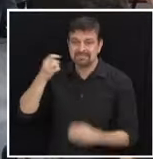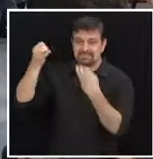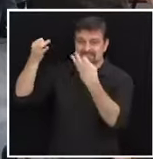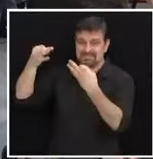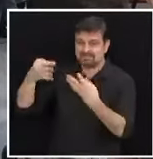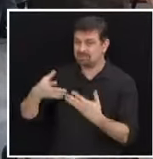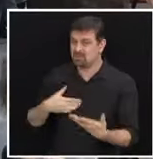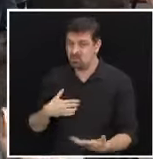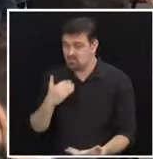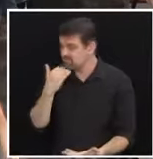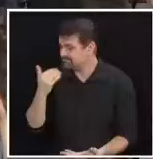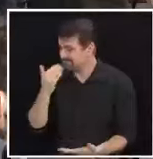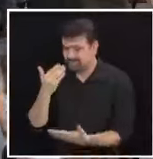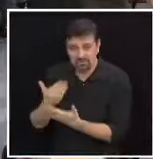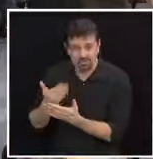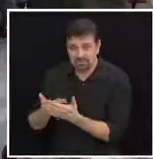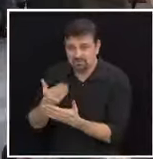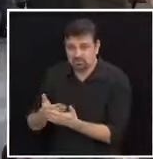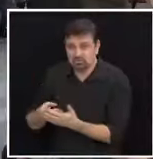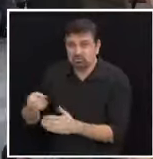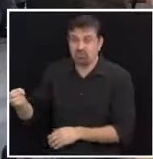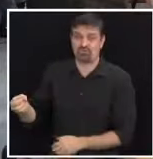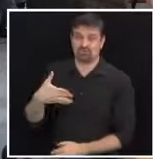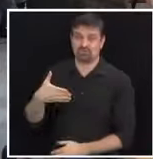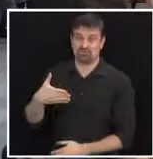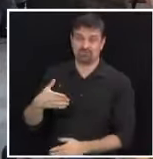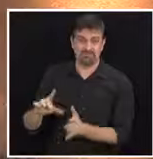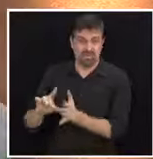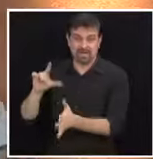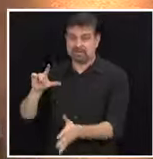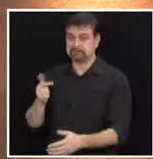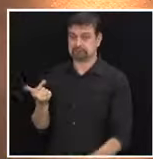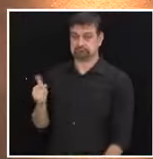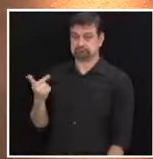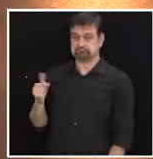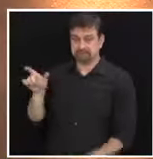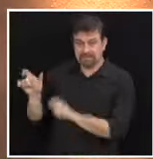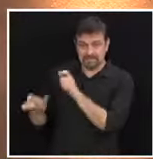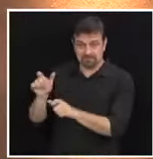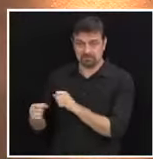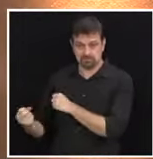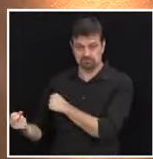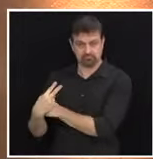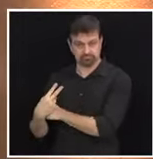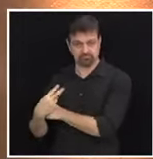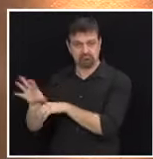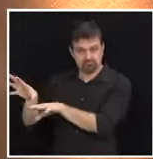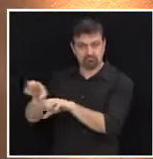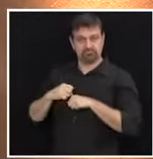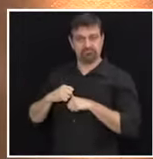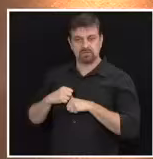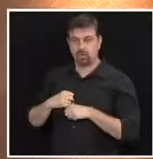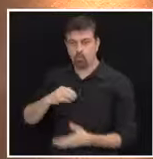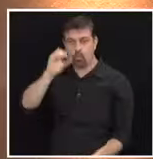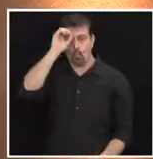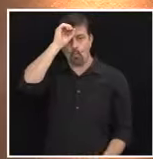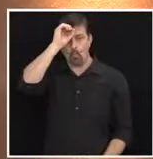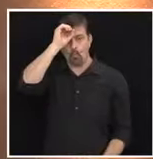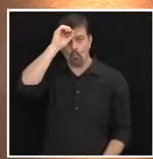da descoberta do exame que detecta. Então, antes disso, muita gente se contaminou e não